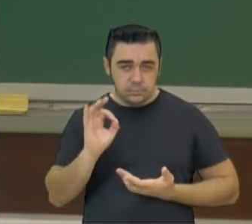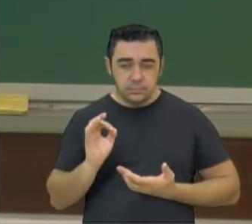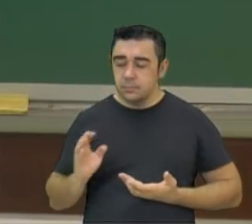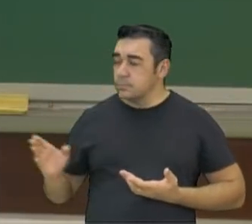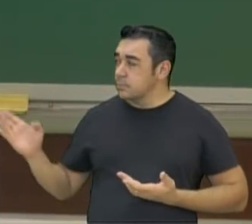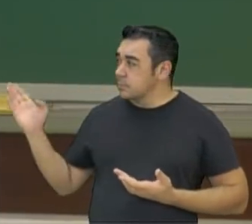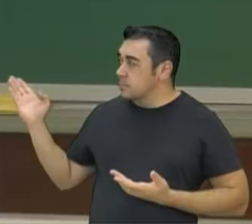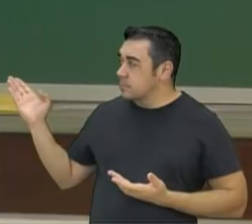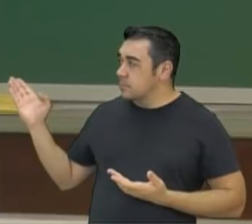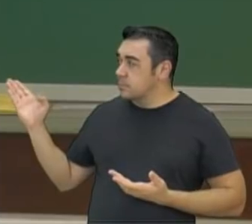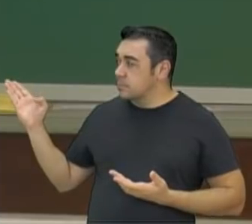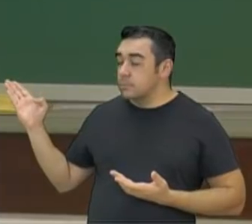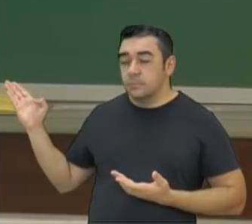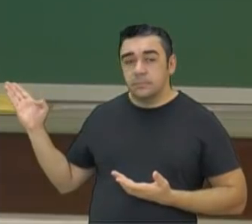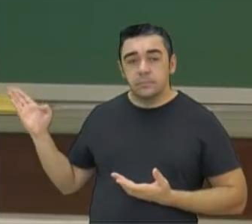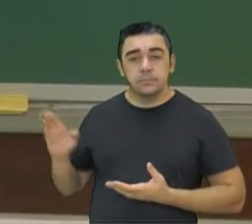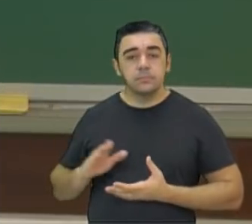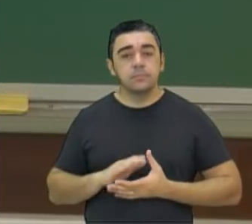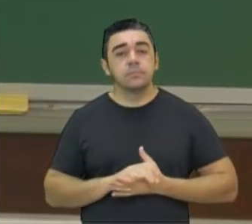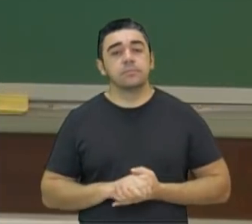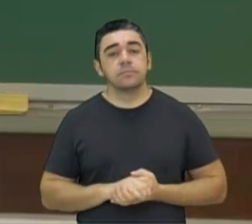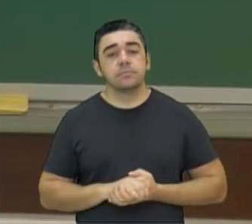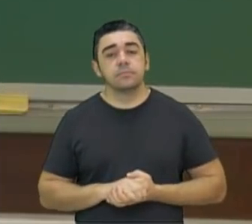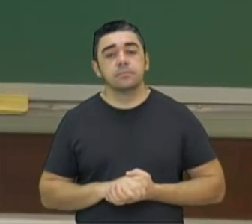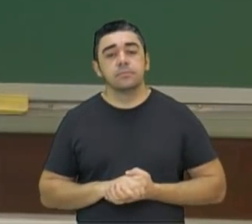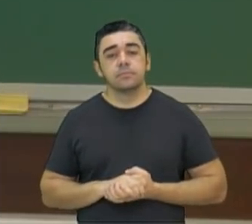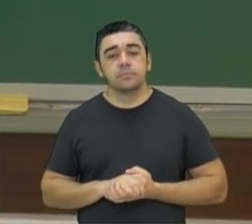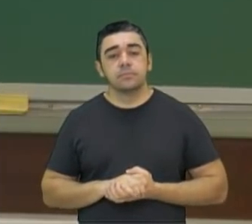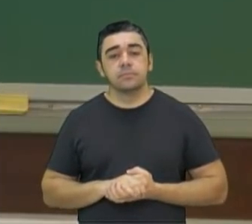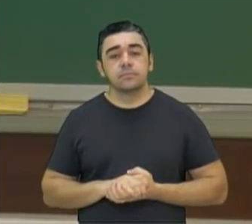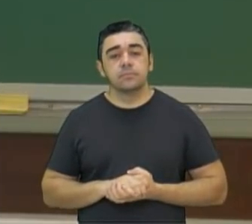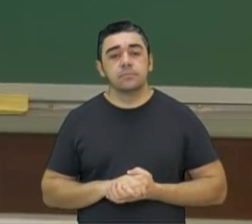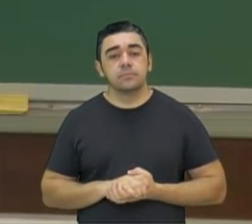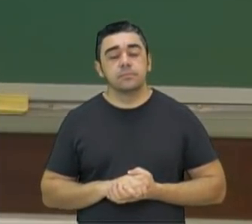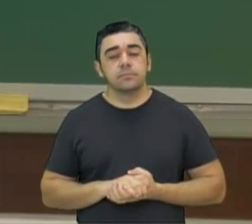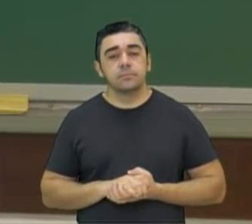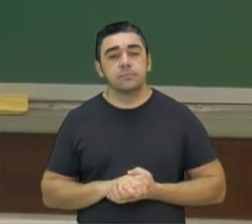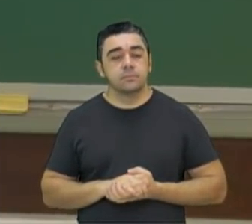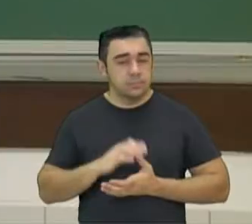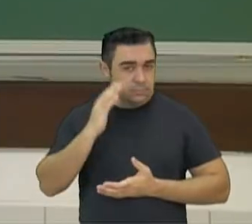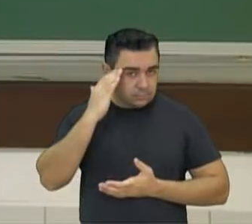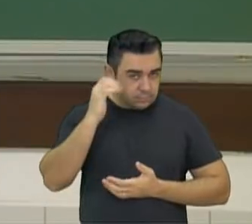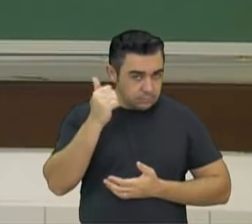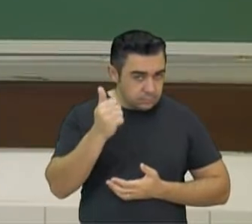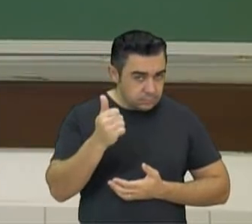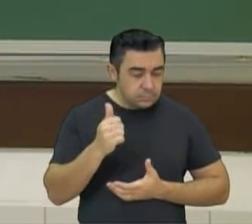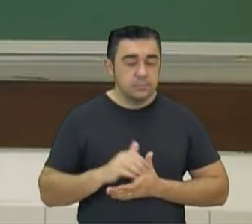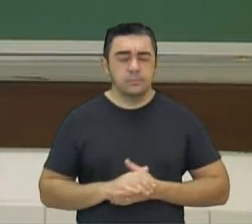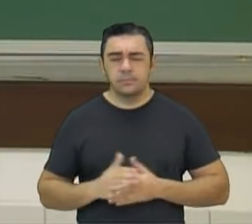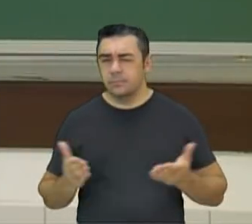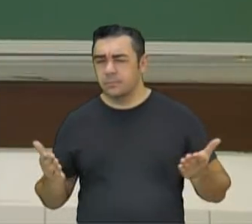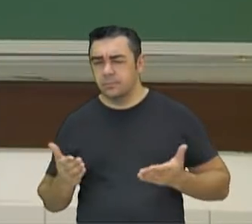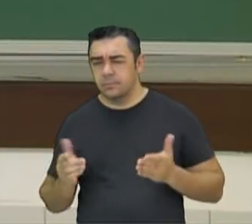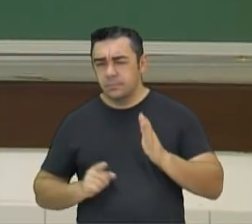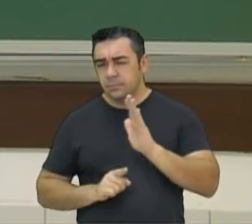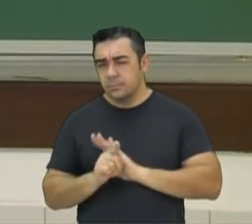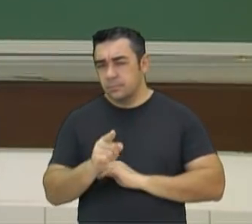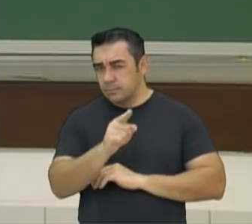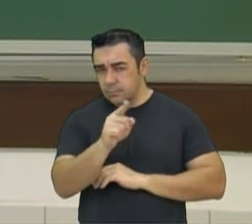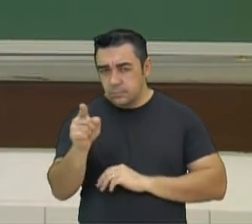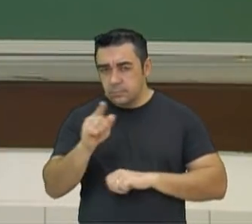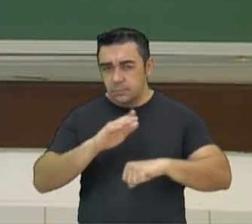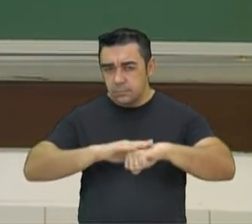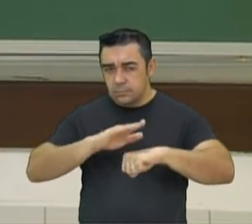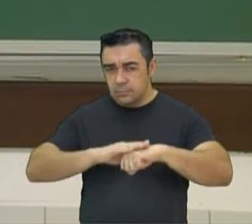1. Então, 8 divididos por 1 resultou no próprio 8. E agora, é a vez